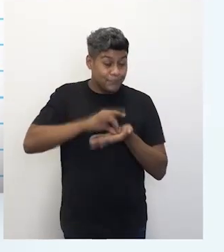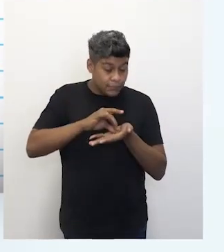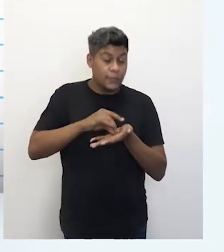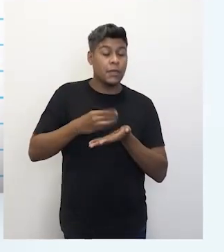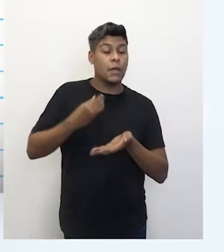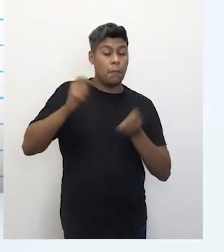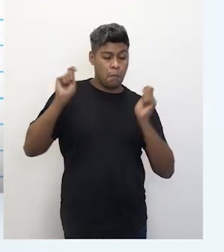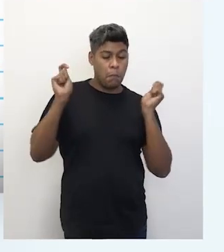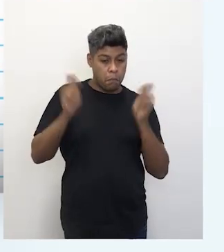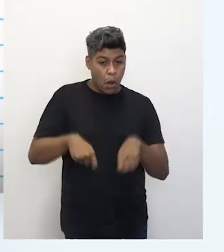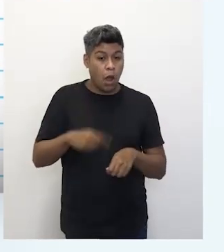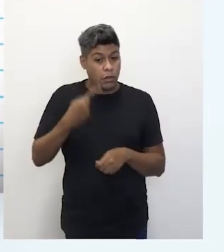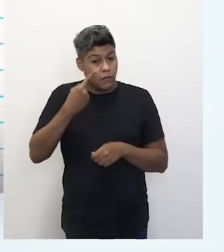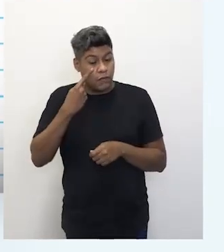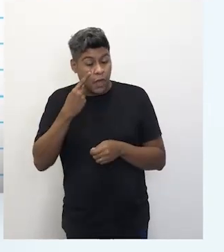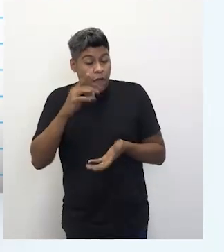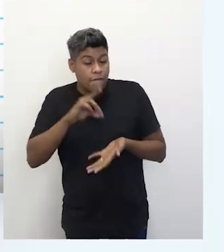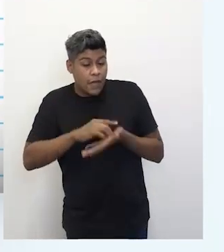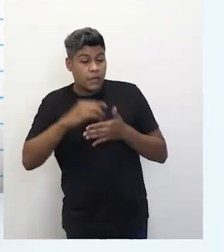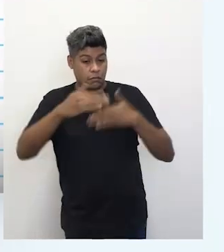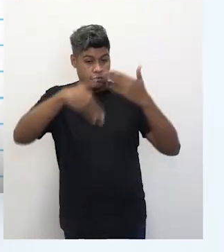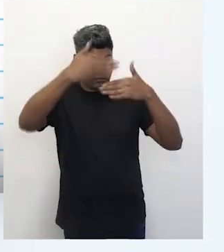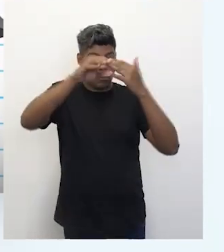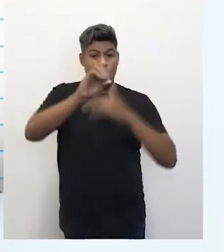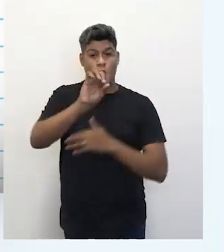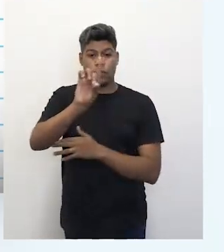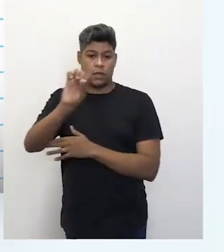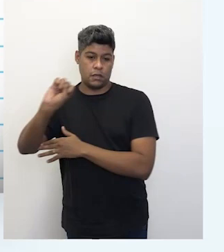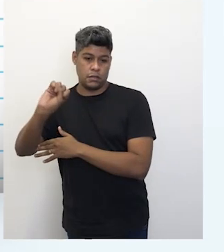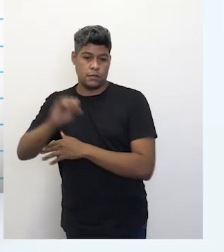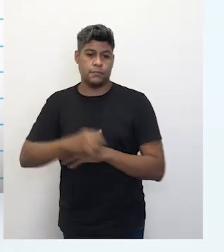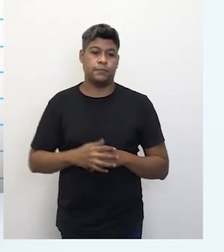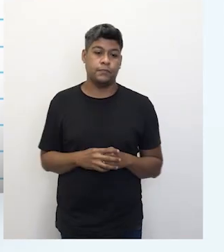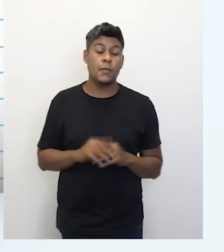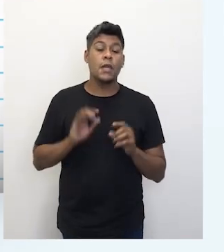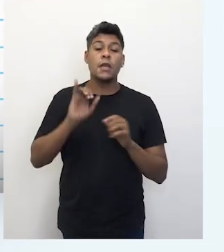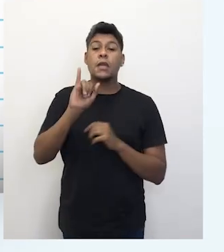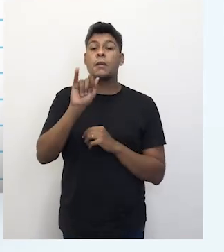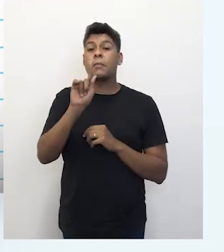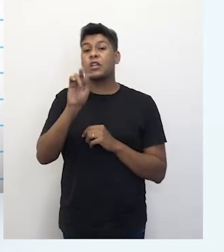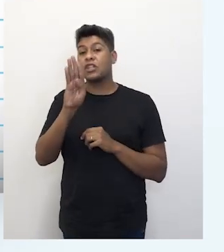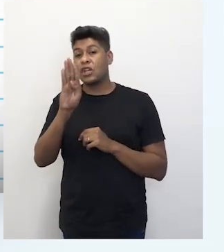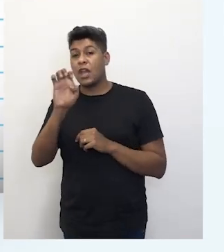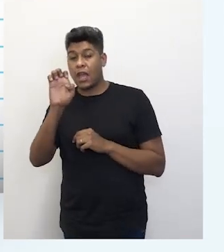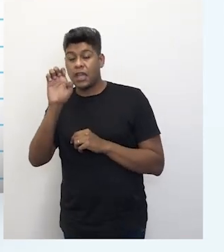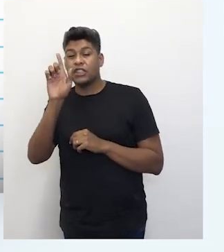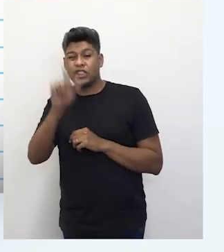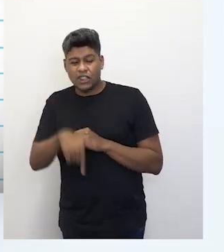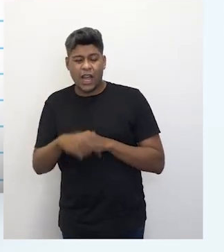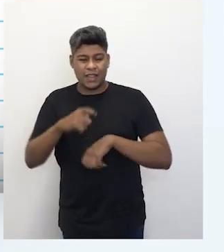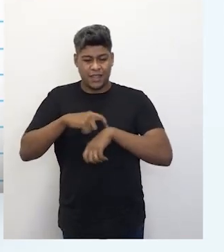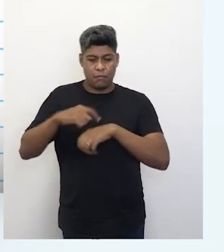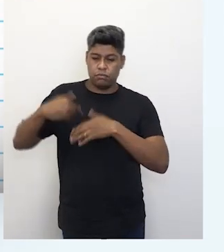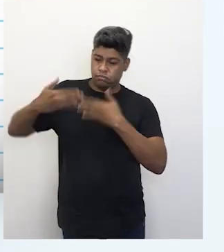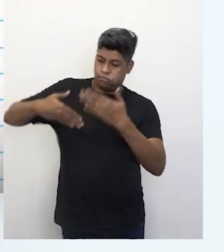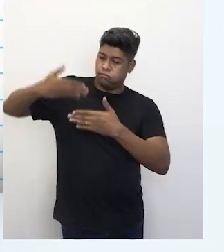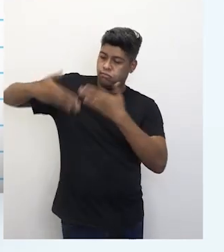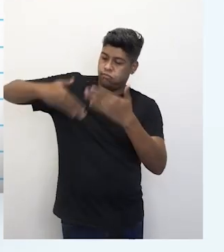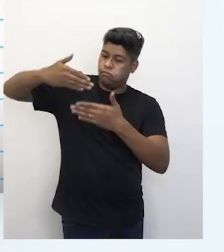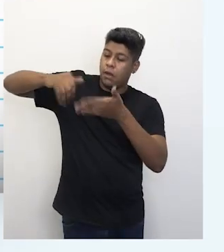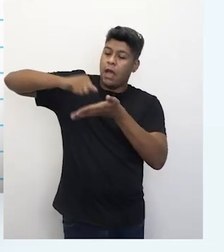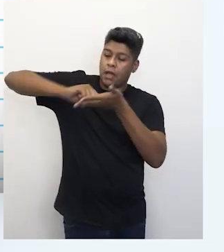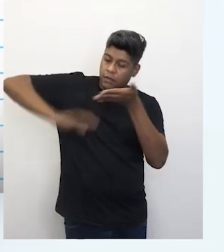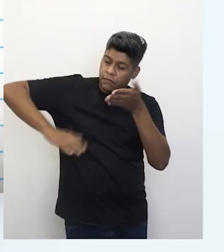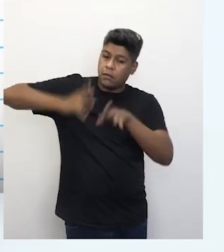é possível monitorar o Real andamento dos o DS fui begged atua nesta Seara algum tempo por meio de atividades